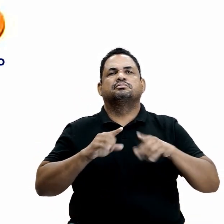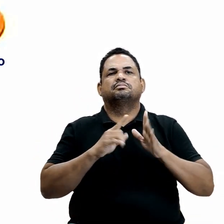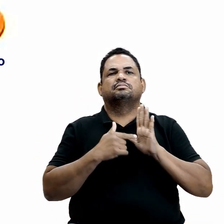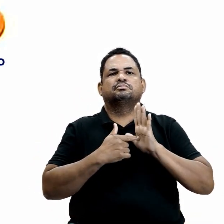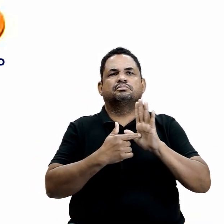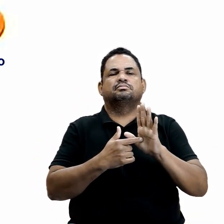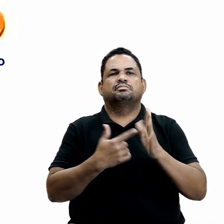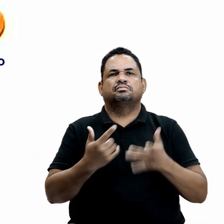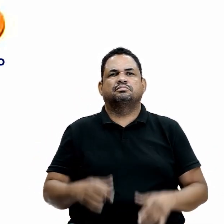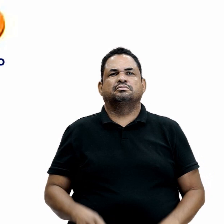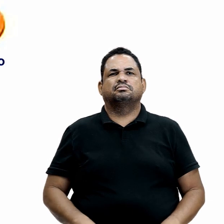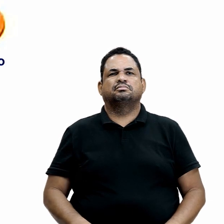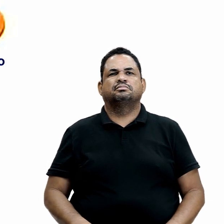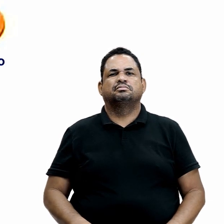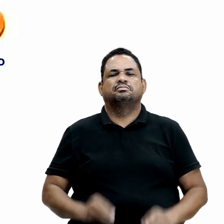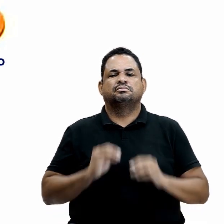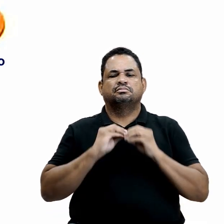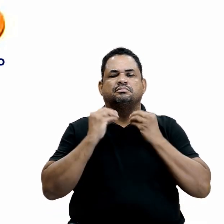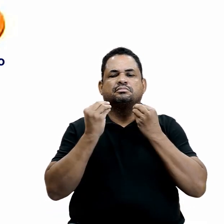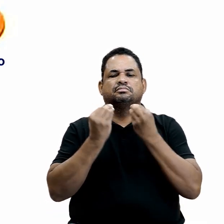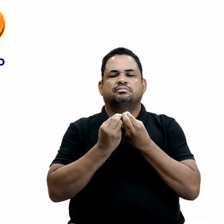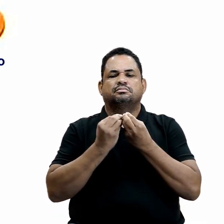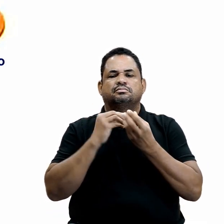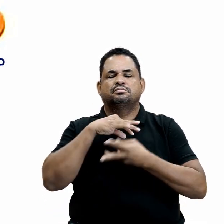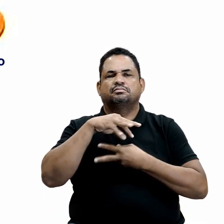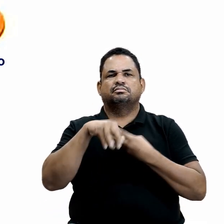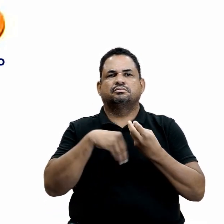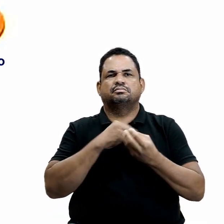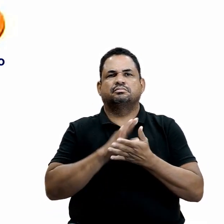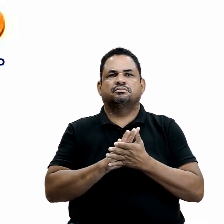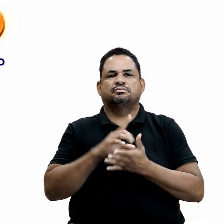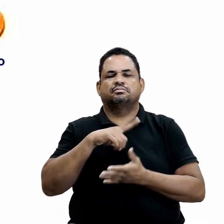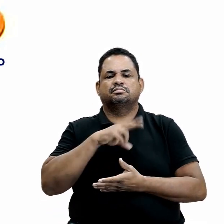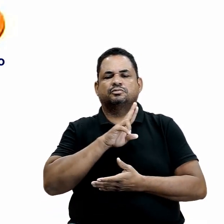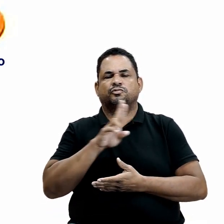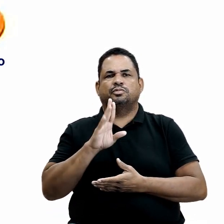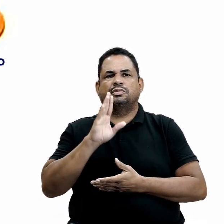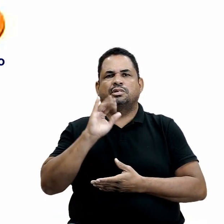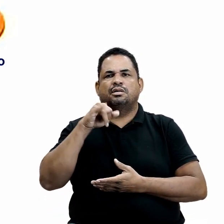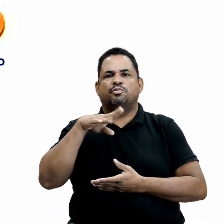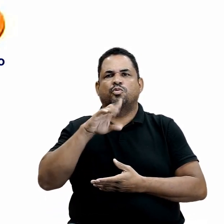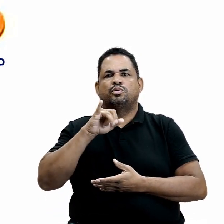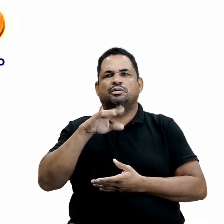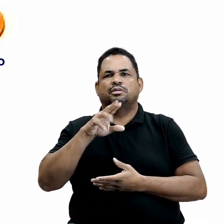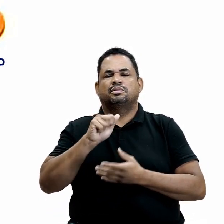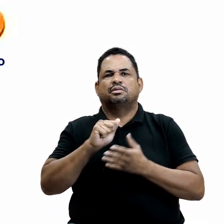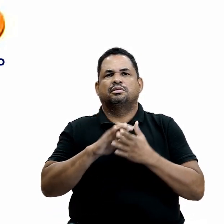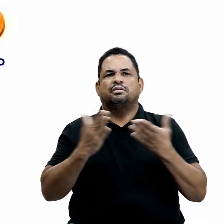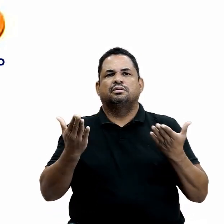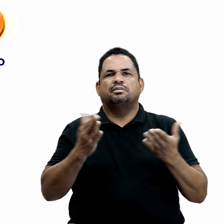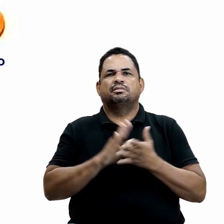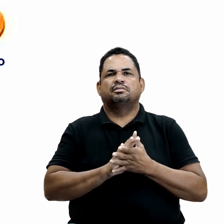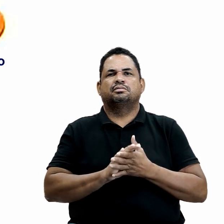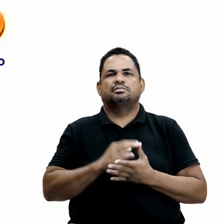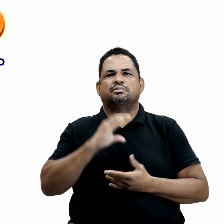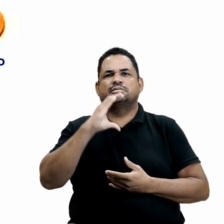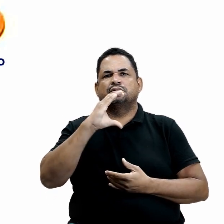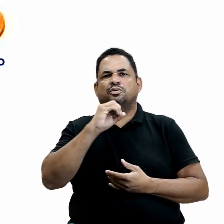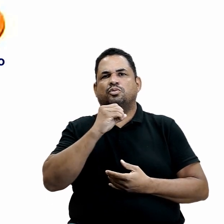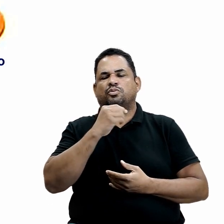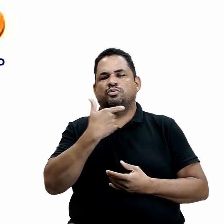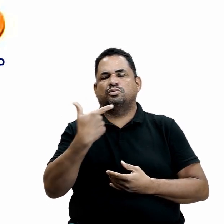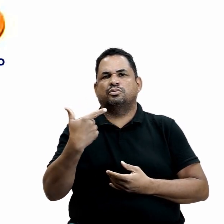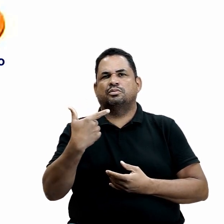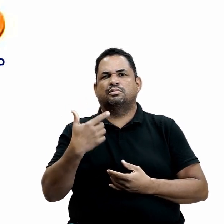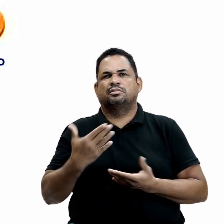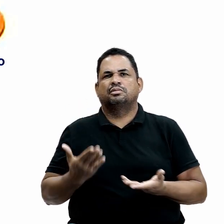representando a substância composta denominada amônia. O gás carbônico é